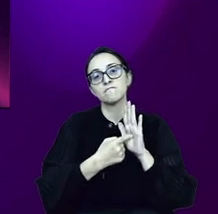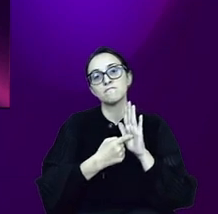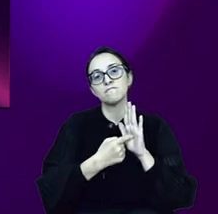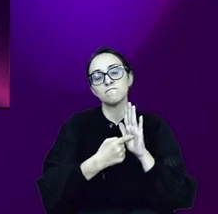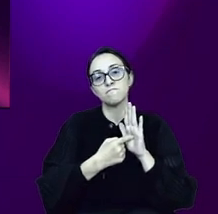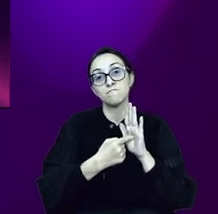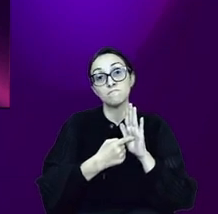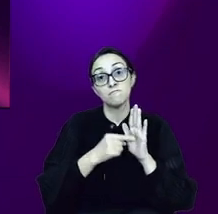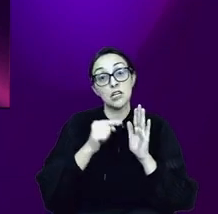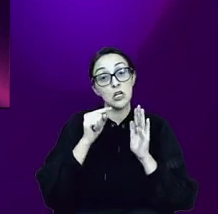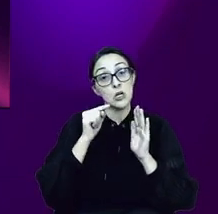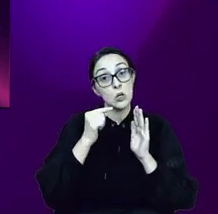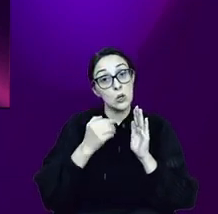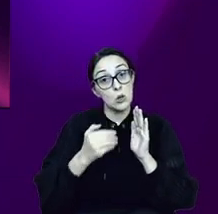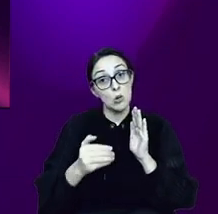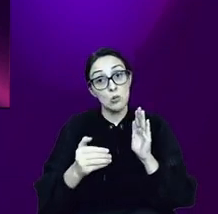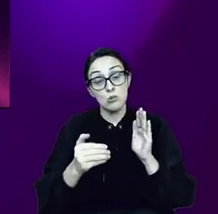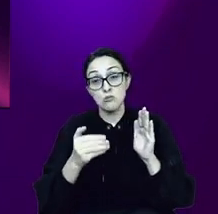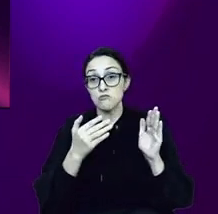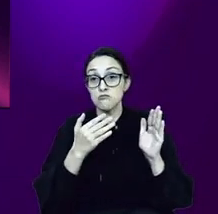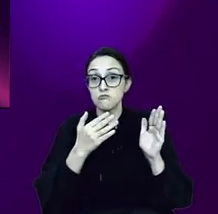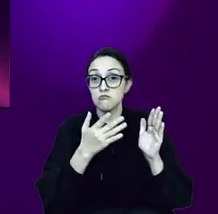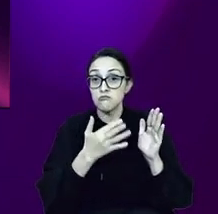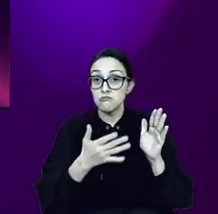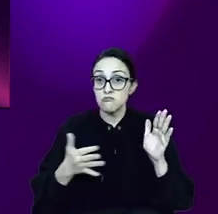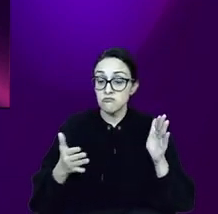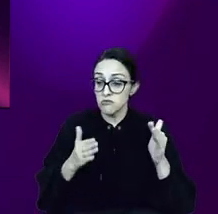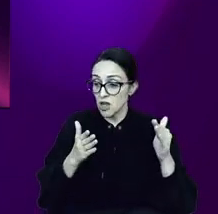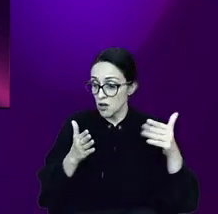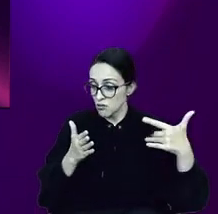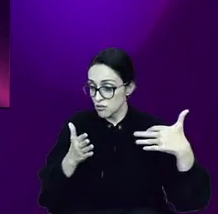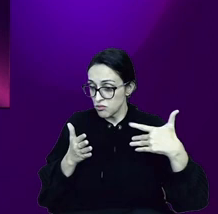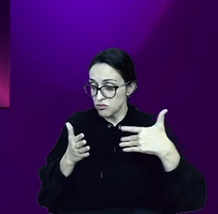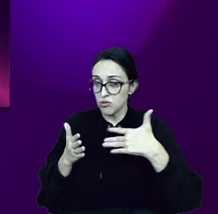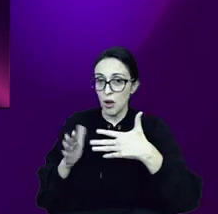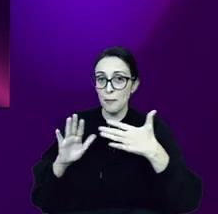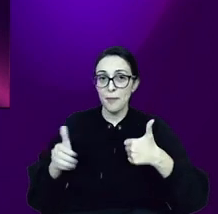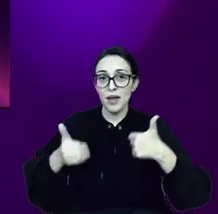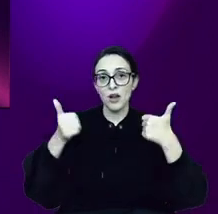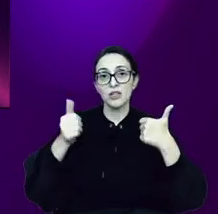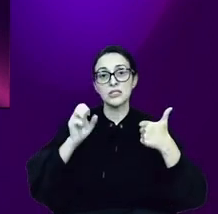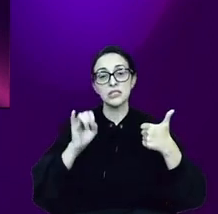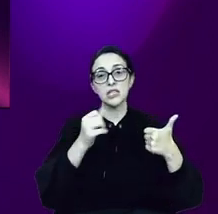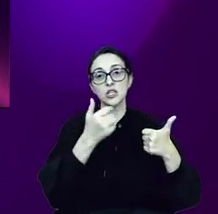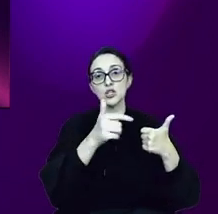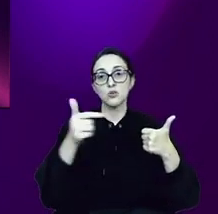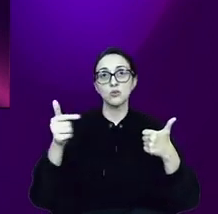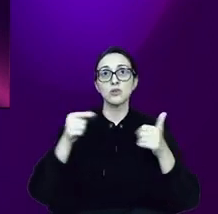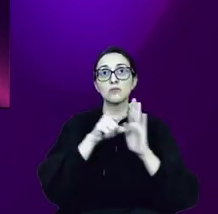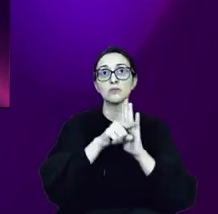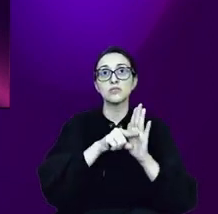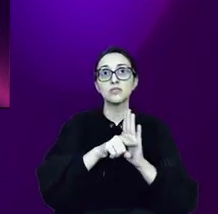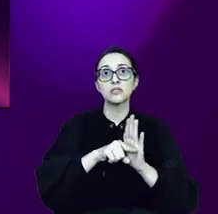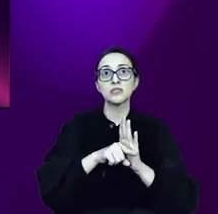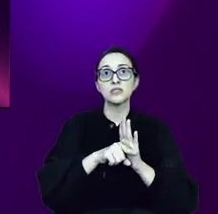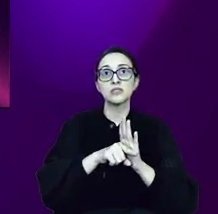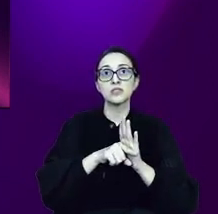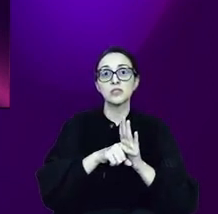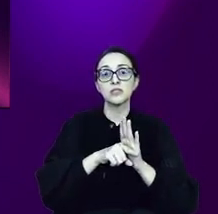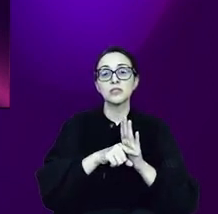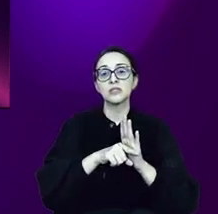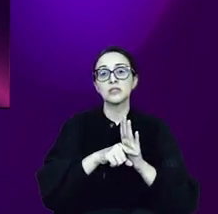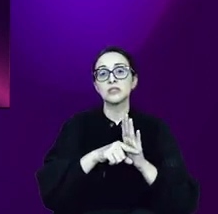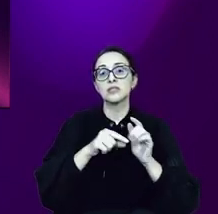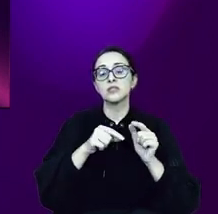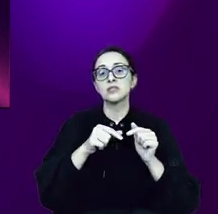prognóstico melhor, tá? Ele, através eventualmente, quando você não tem uma pesquisa através,